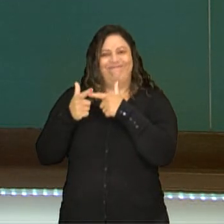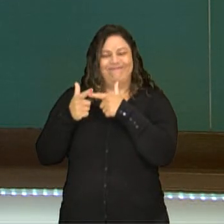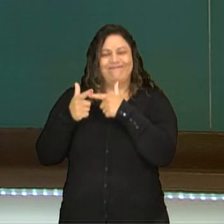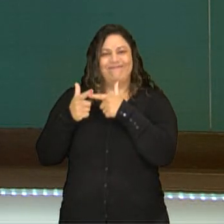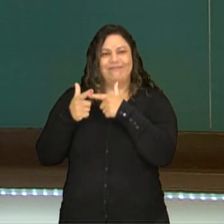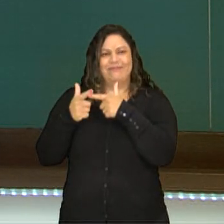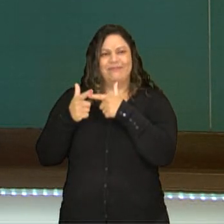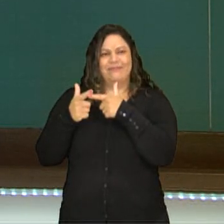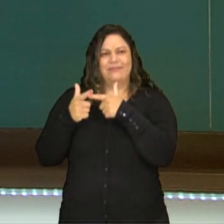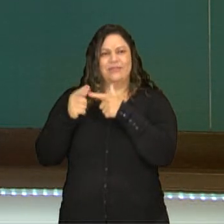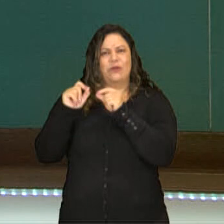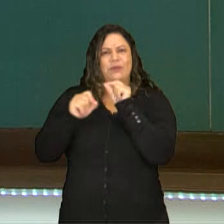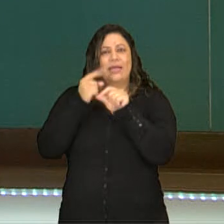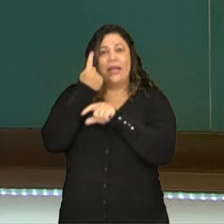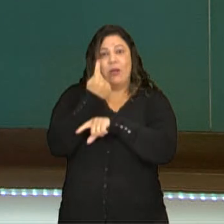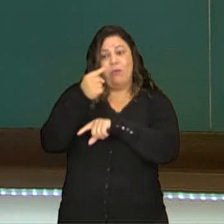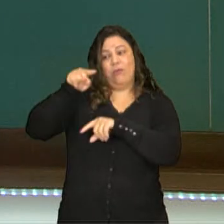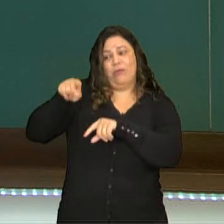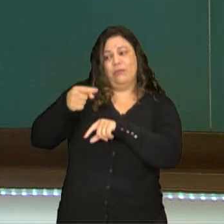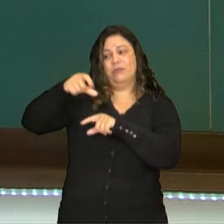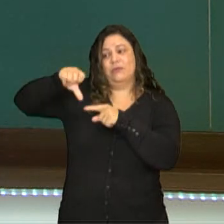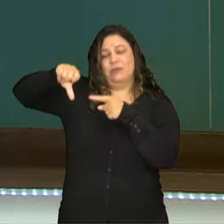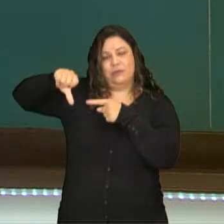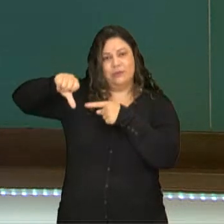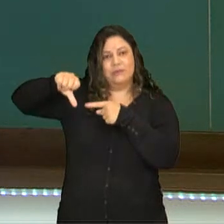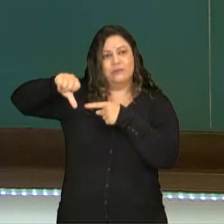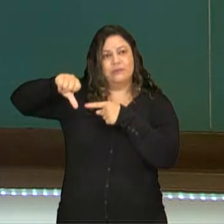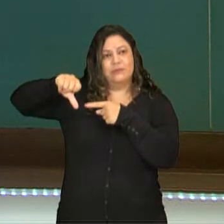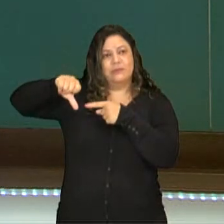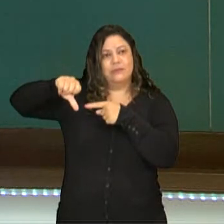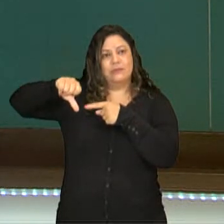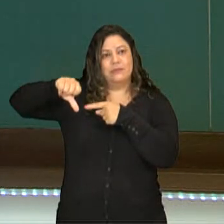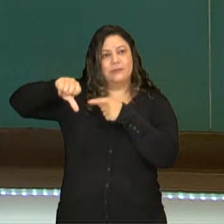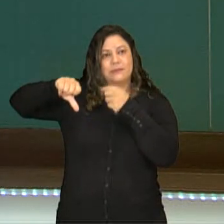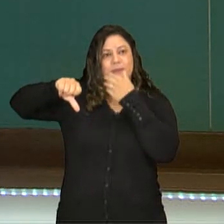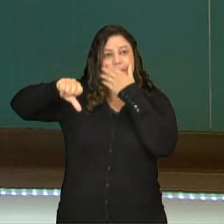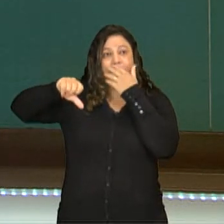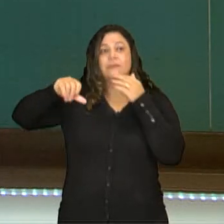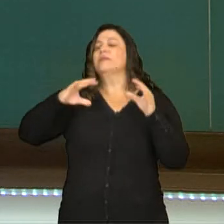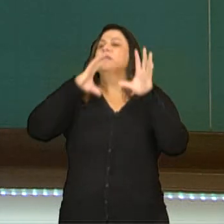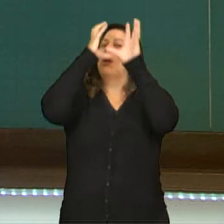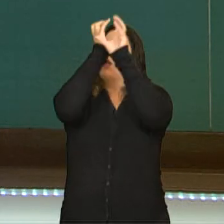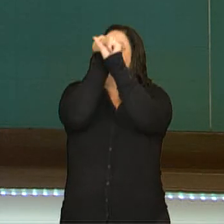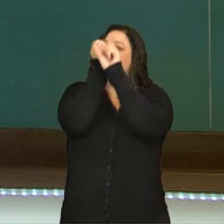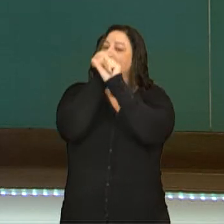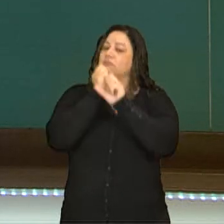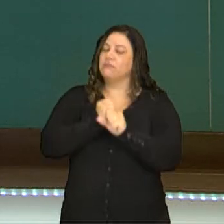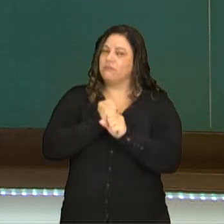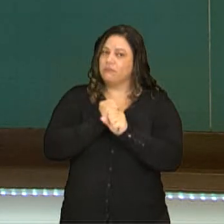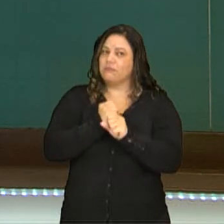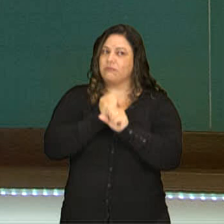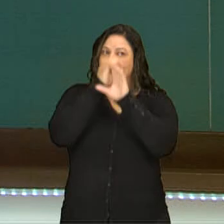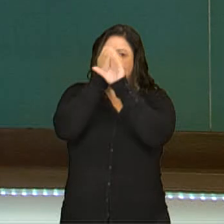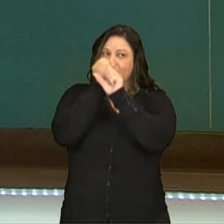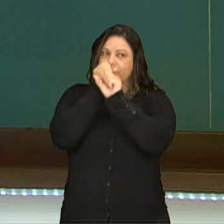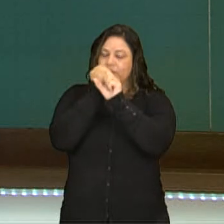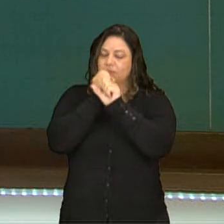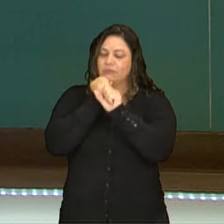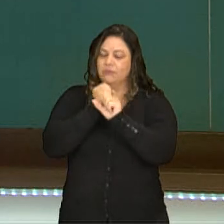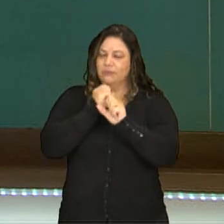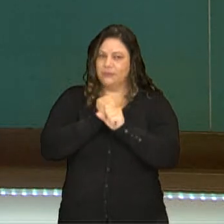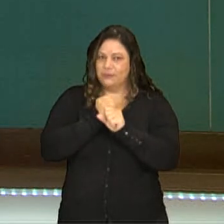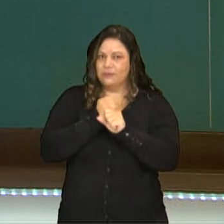1,9. Então, o que nós fazemos? Nós somamos, ó. Em 100 gramas eu tenho 3,8, mais 100 gramas eu